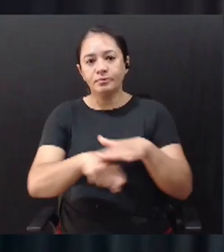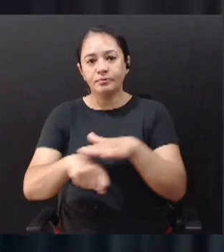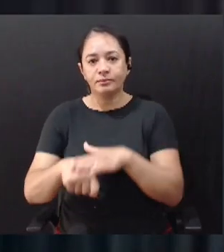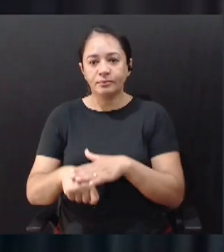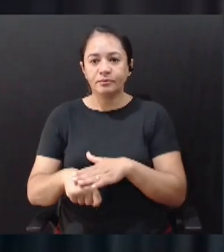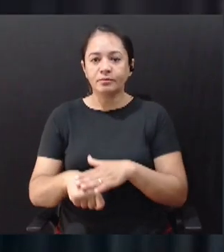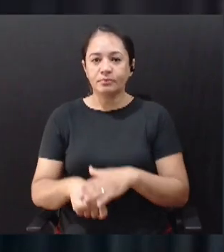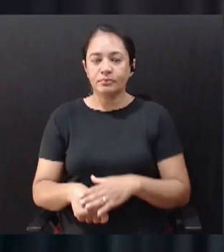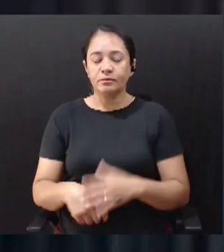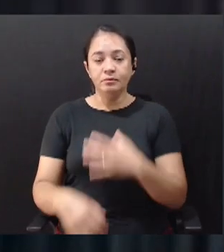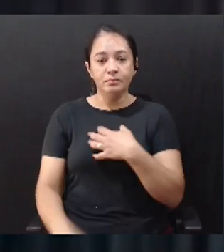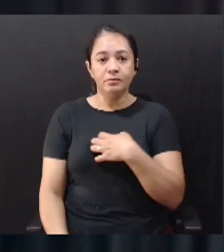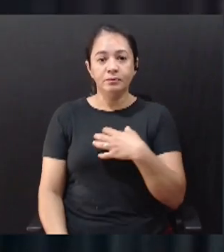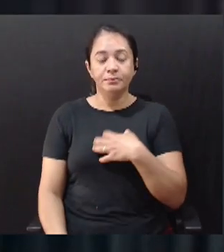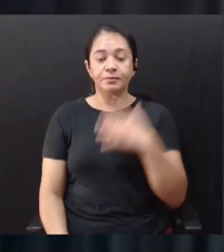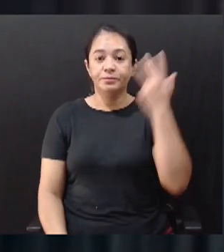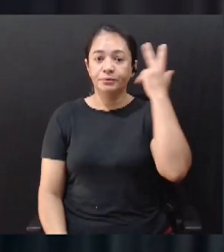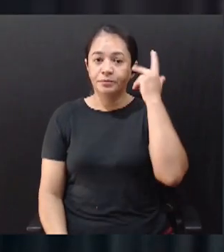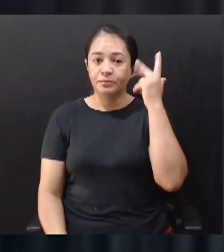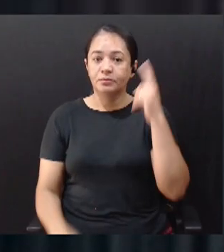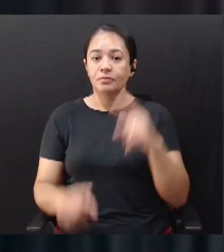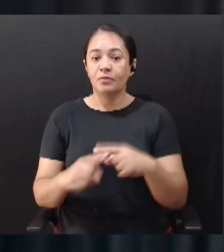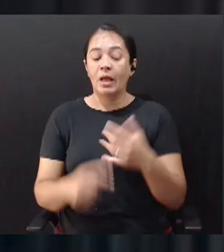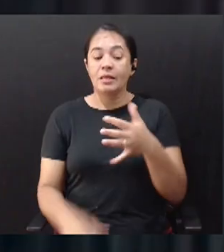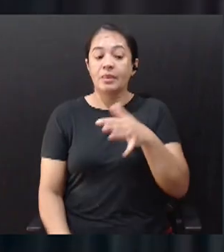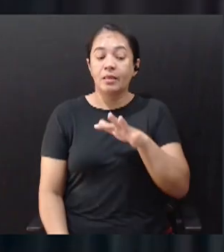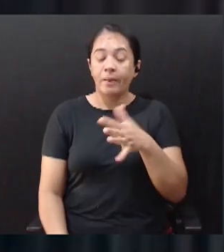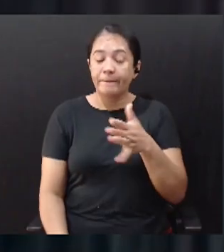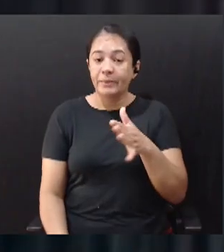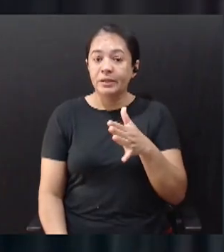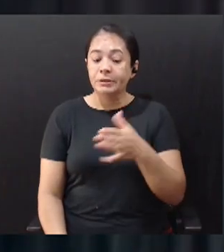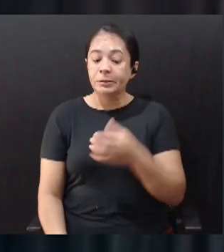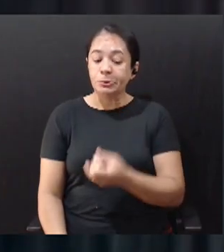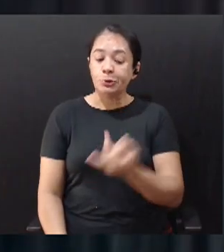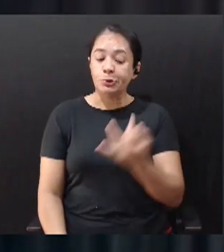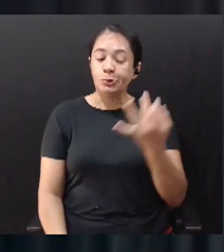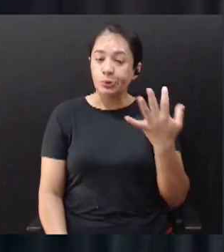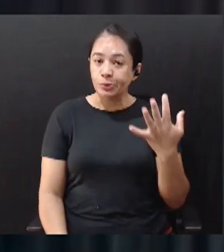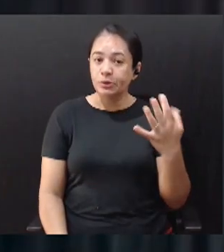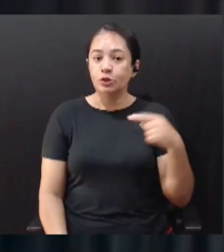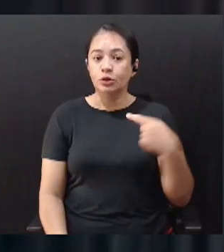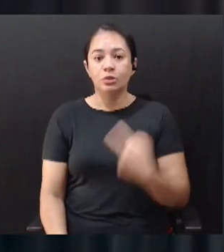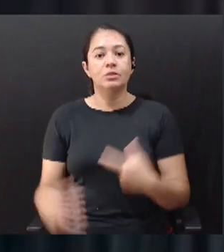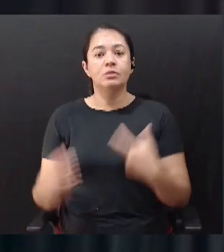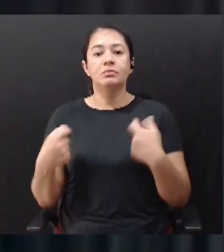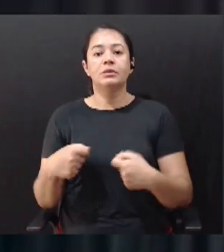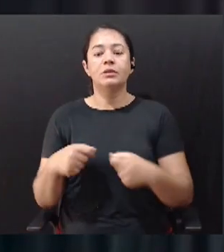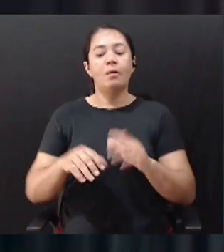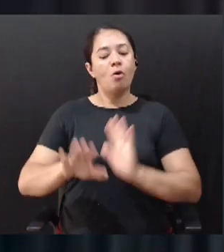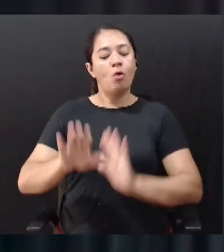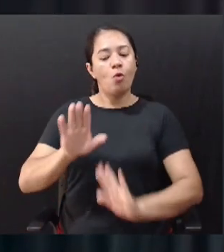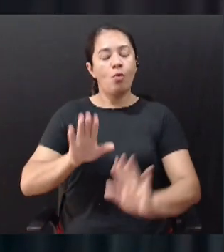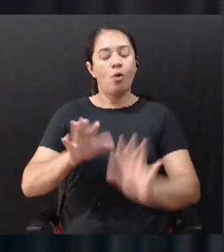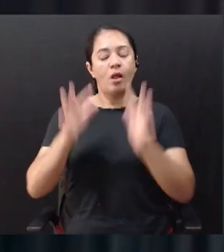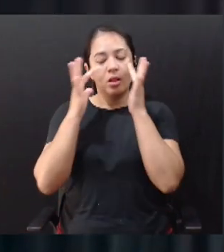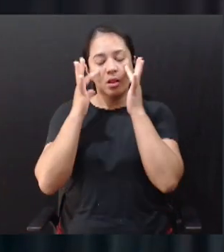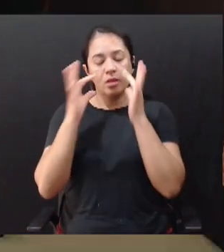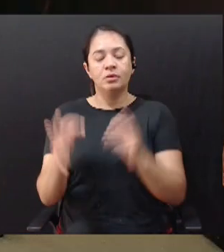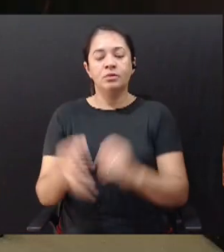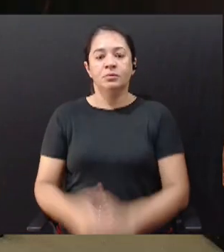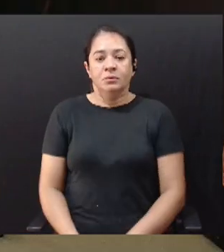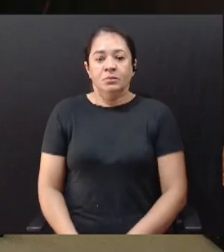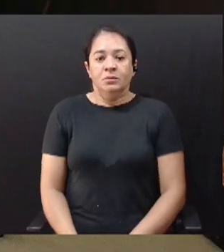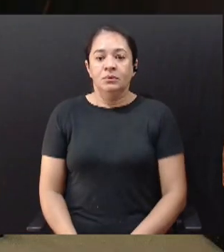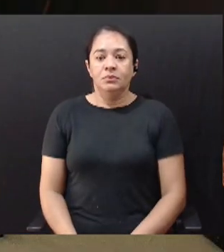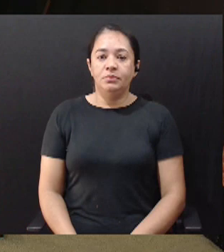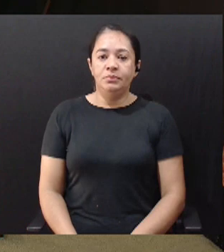sentimento normal, mas acho que dependendo da intensidade, sim, a gente precisa ficar mais em alerta. Excelente. É bem